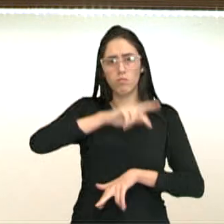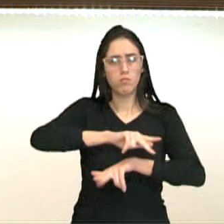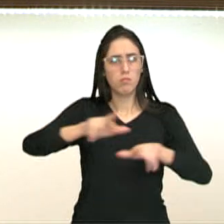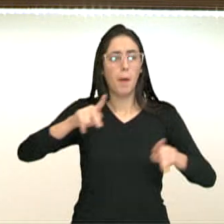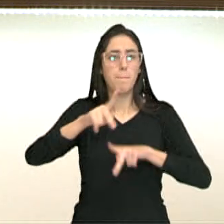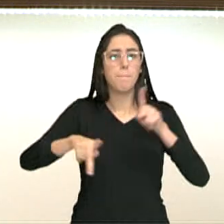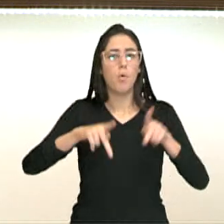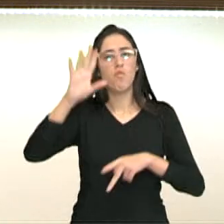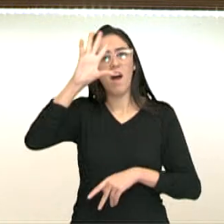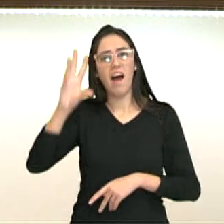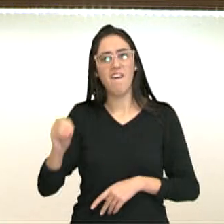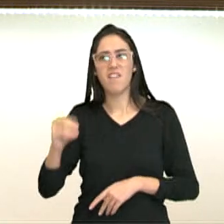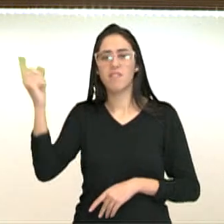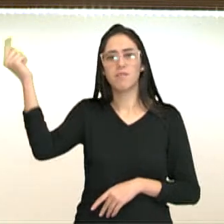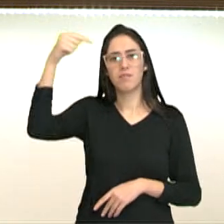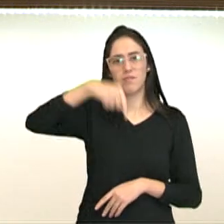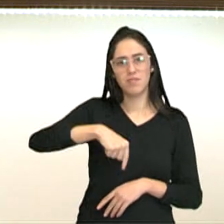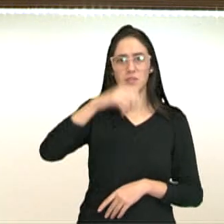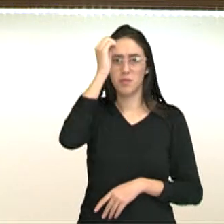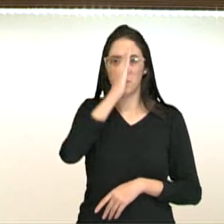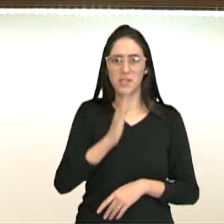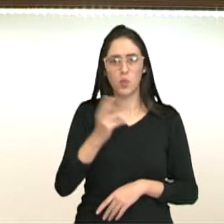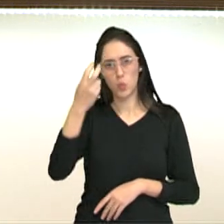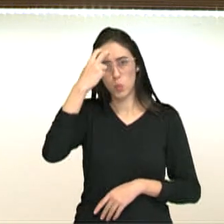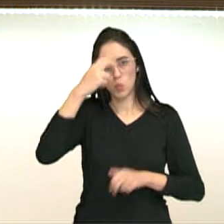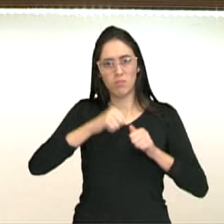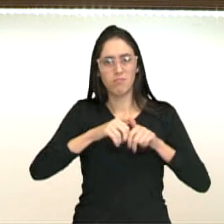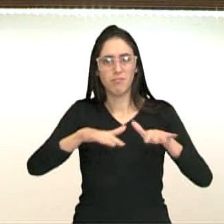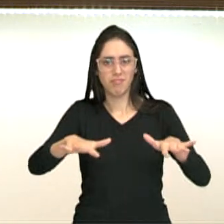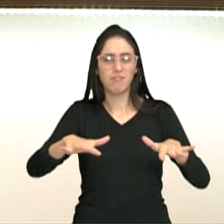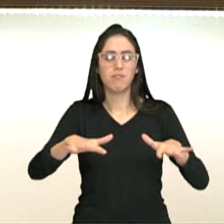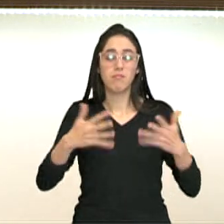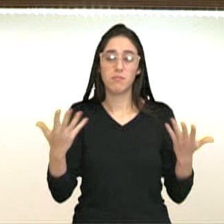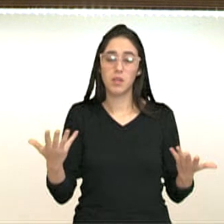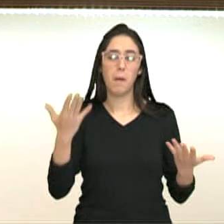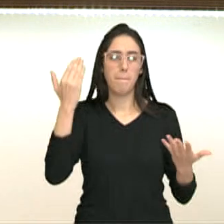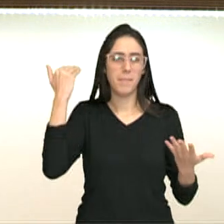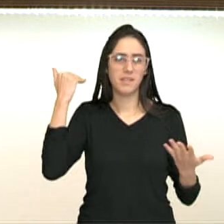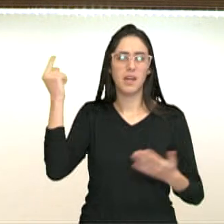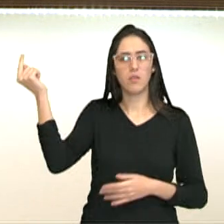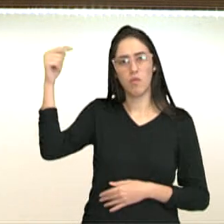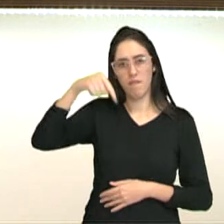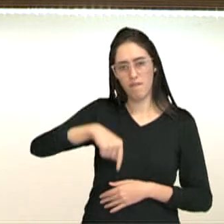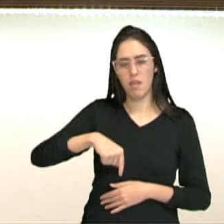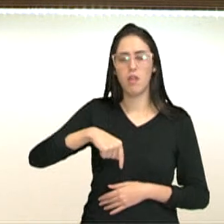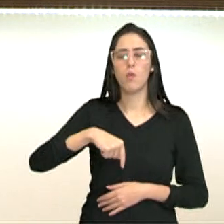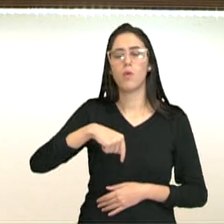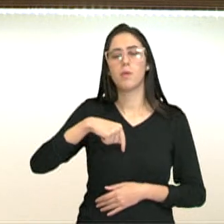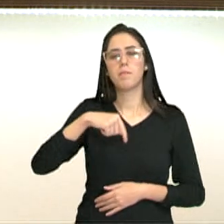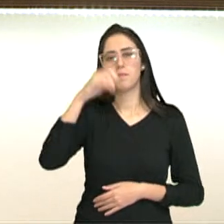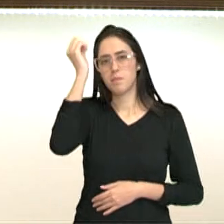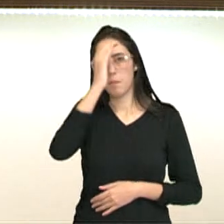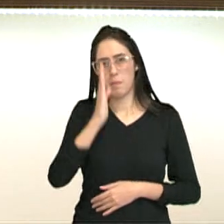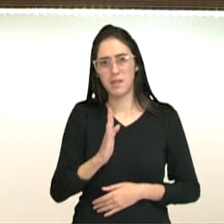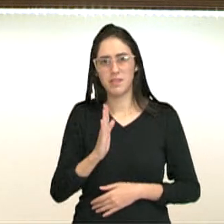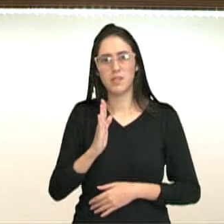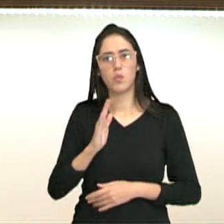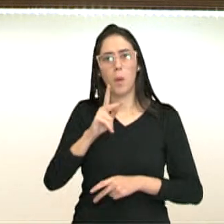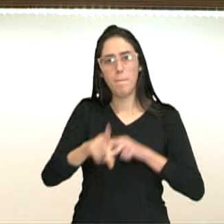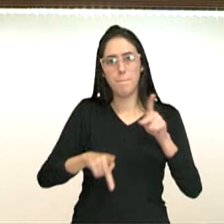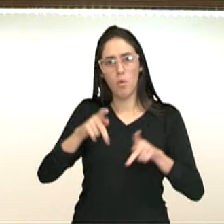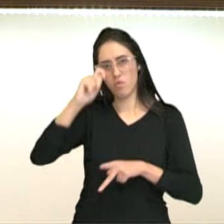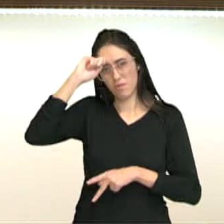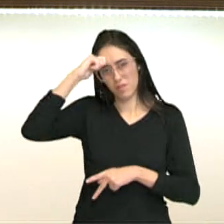africanos para o Brasil. E aí, essa vinda para o Brasil, ao longo de muitos séculos, também vai resultar em